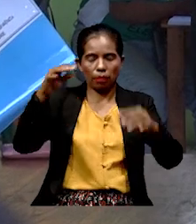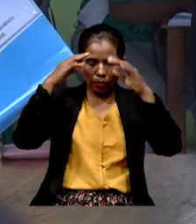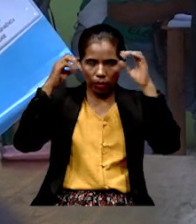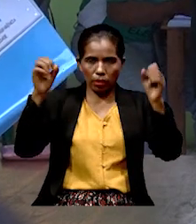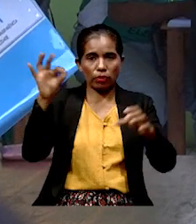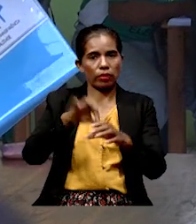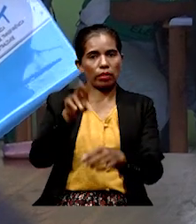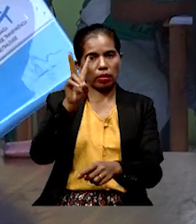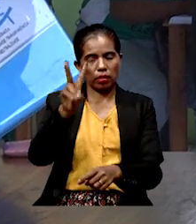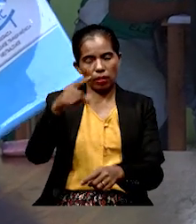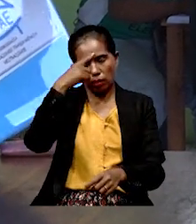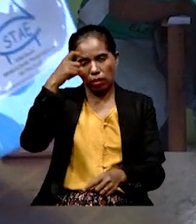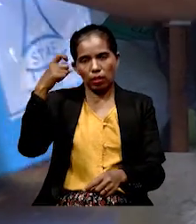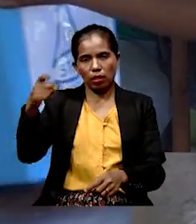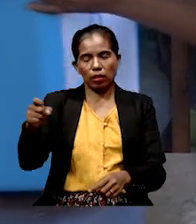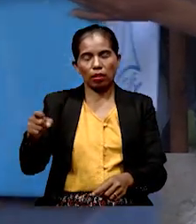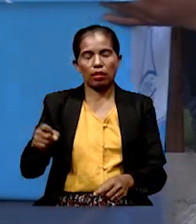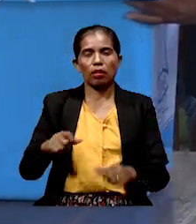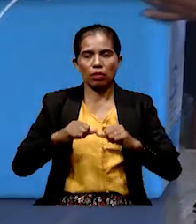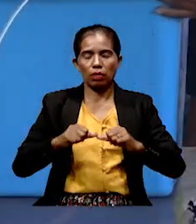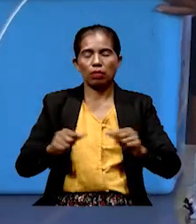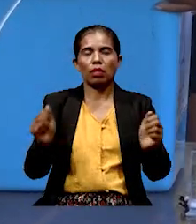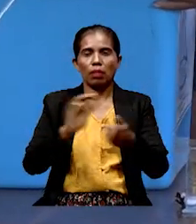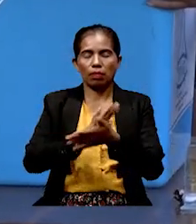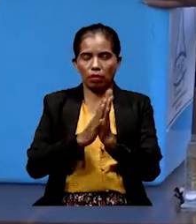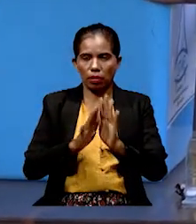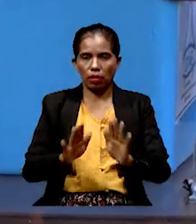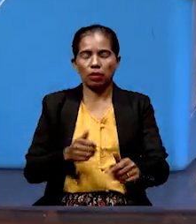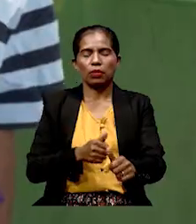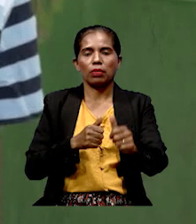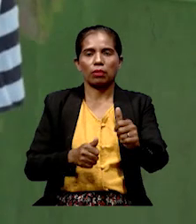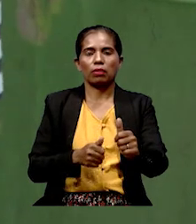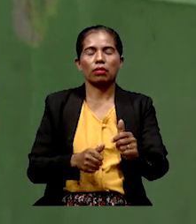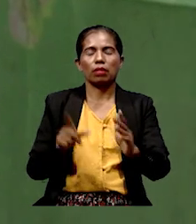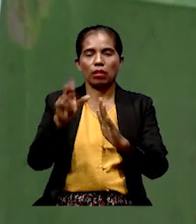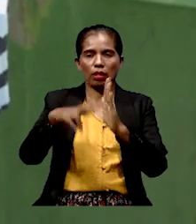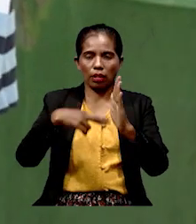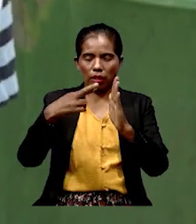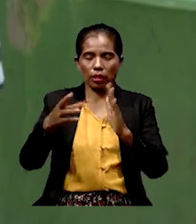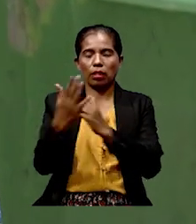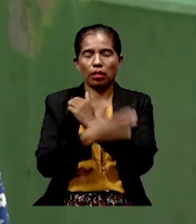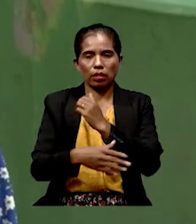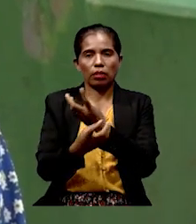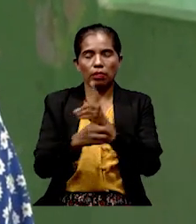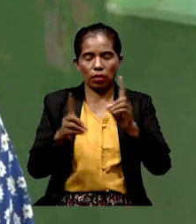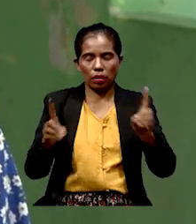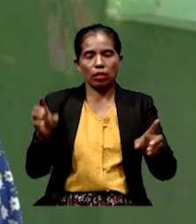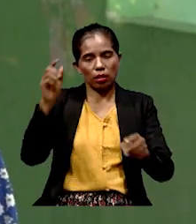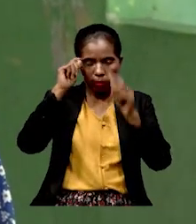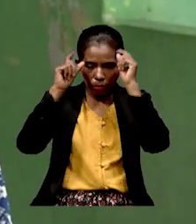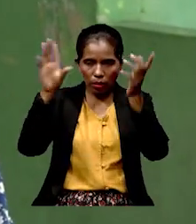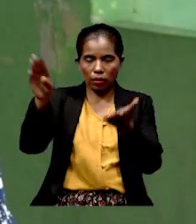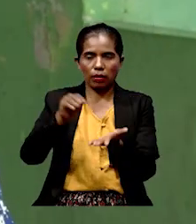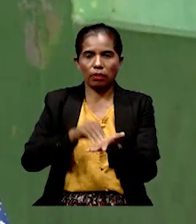segunda volta, né? Também eleição né, lá o Hakmatek no Paz, tirduni princípio na ação democrática neve Timor-Leste adopta.